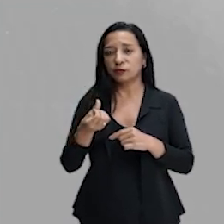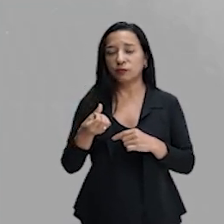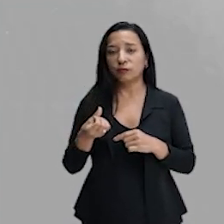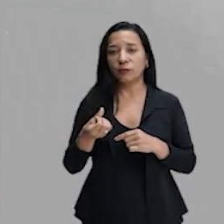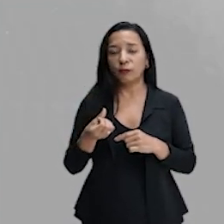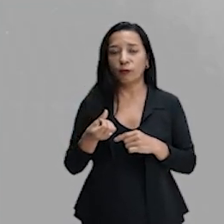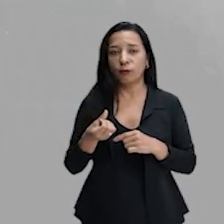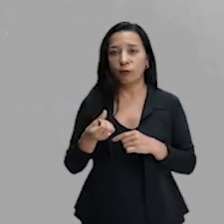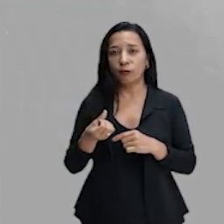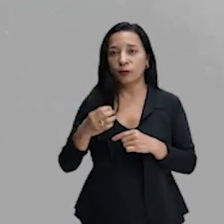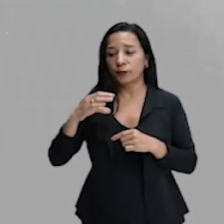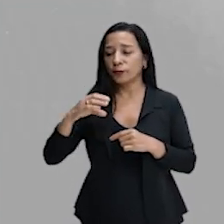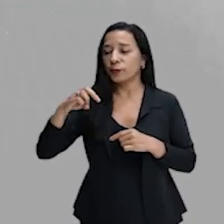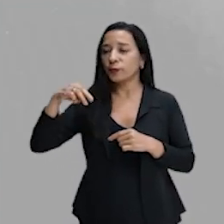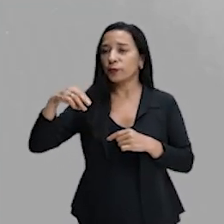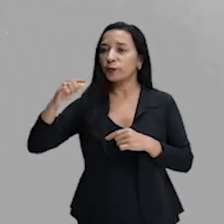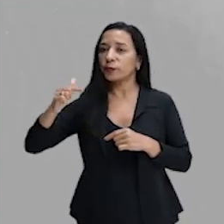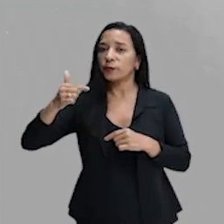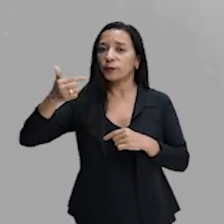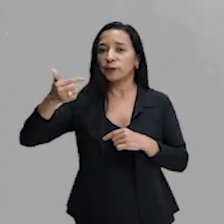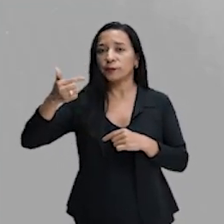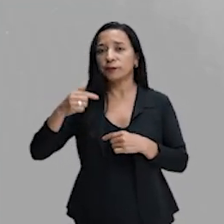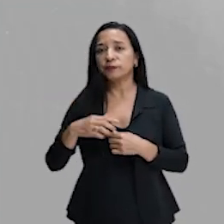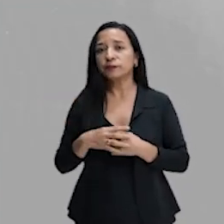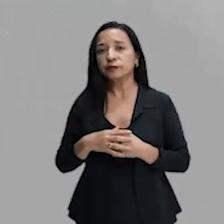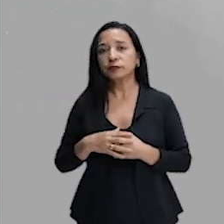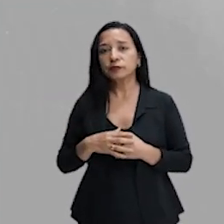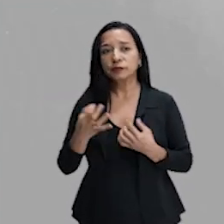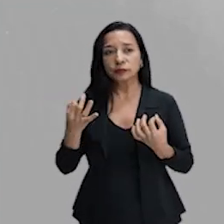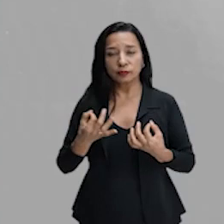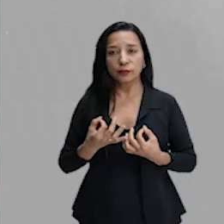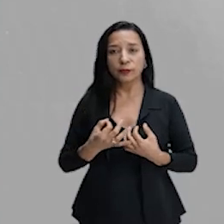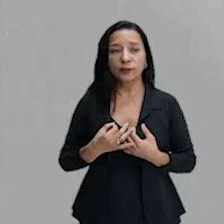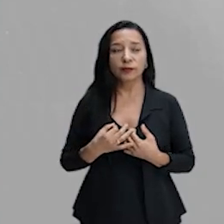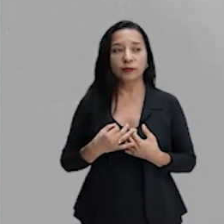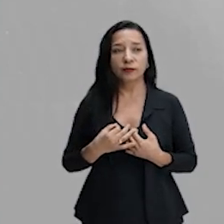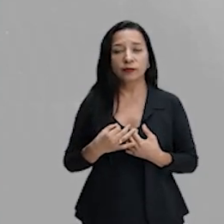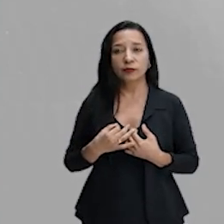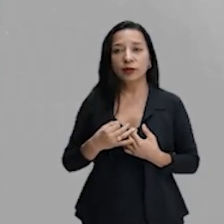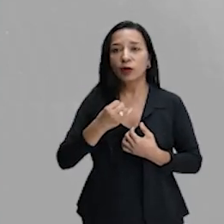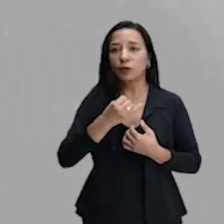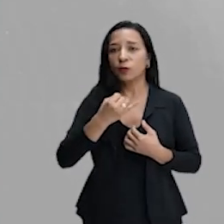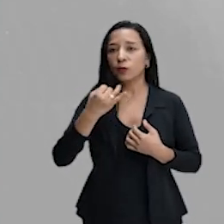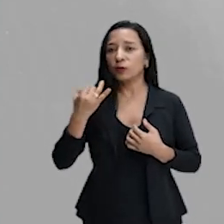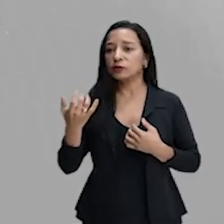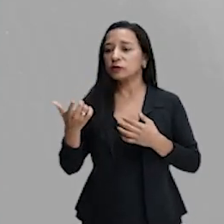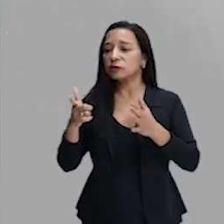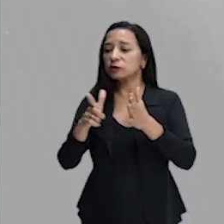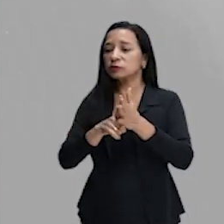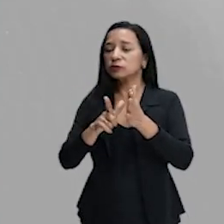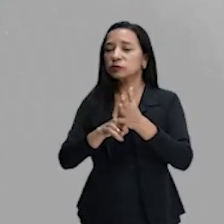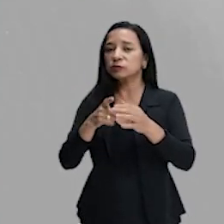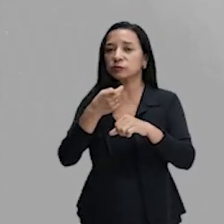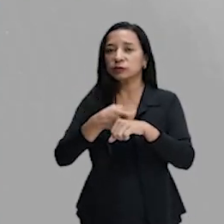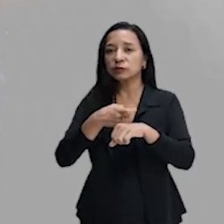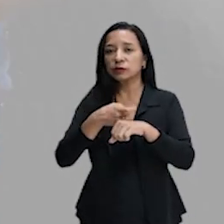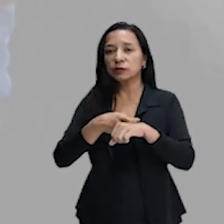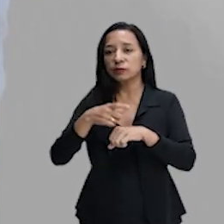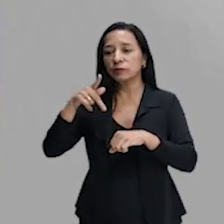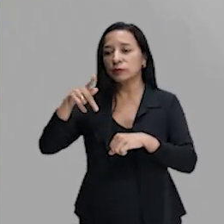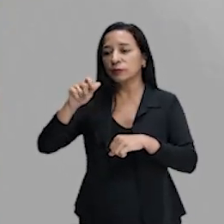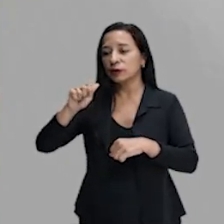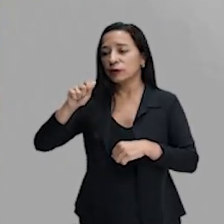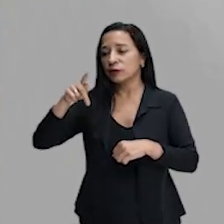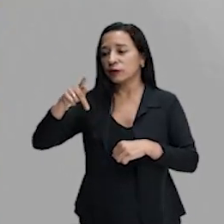3216 cm qu certo Então essa é a quantidade de papelão né que eu vou